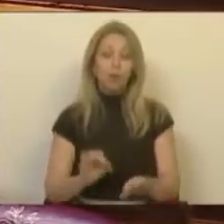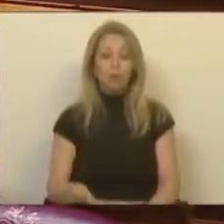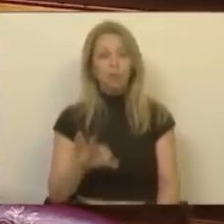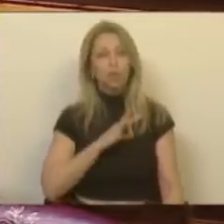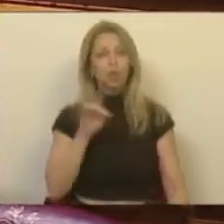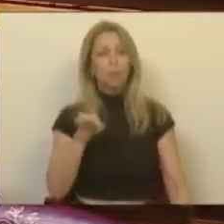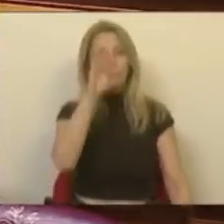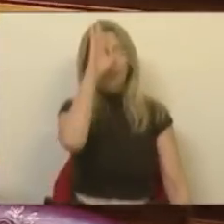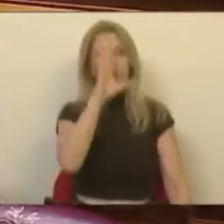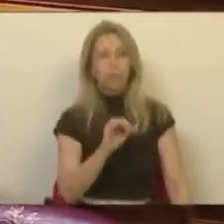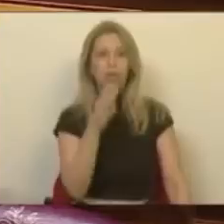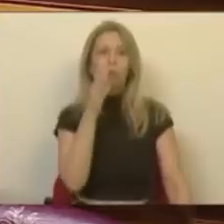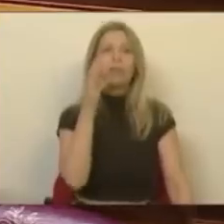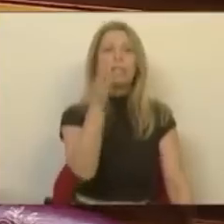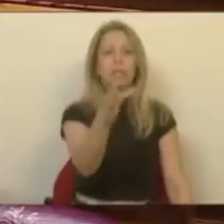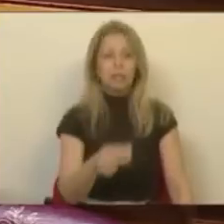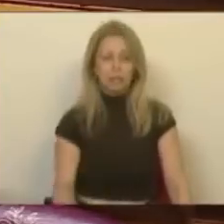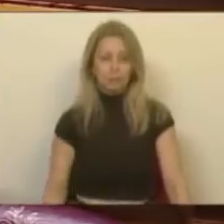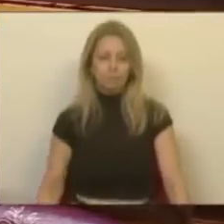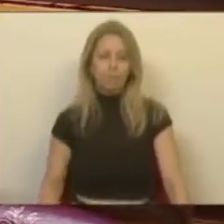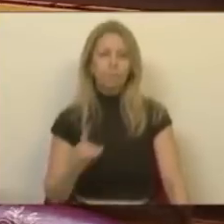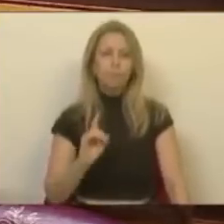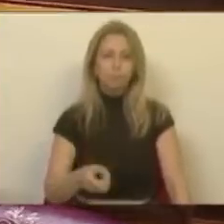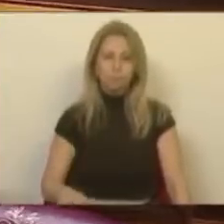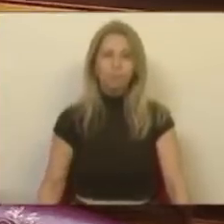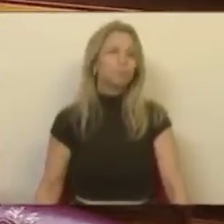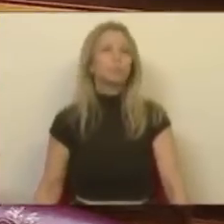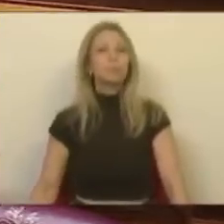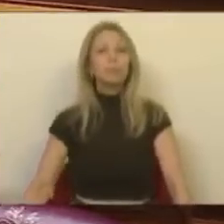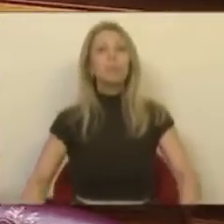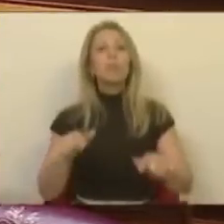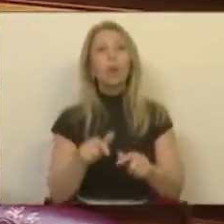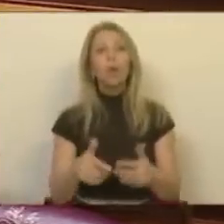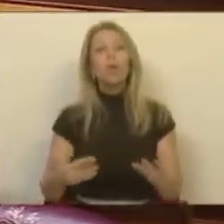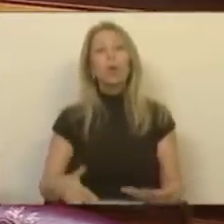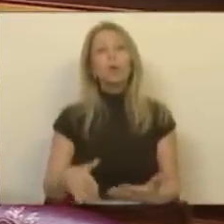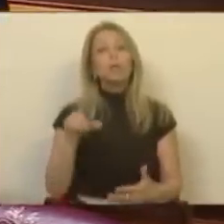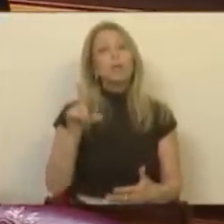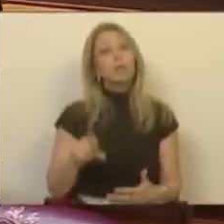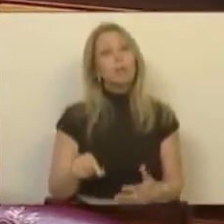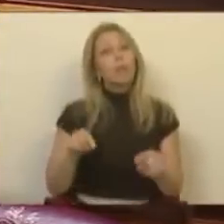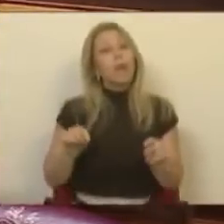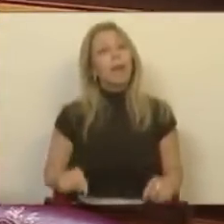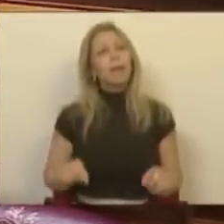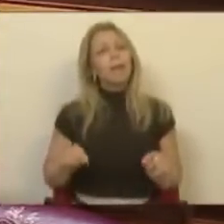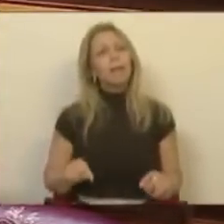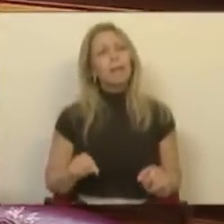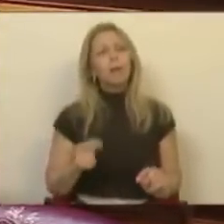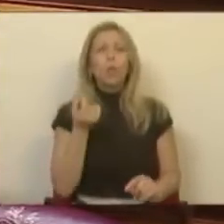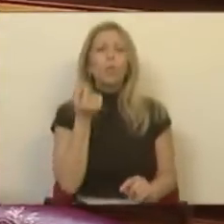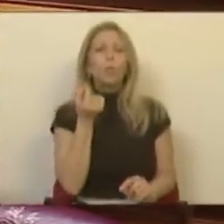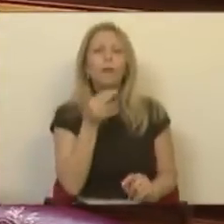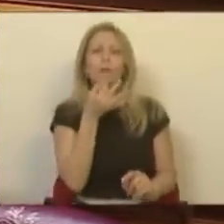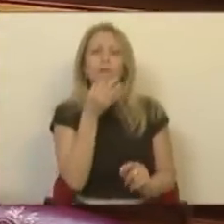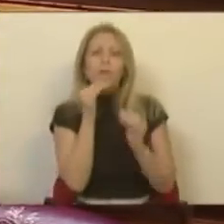ministro dizer o seguinte hoje também aqui aqui sussurrou a nossa direita